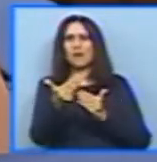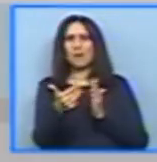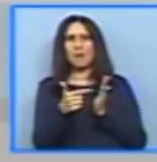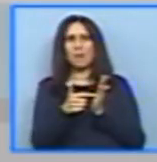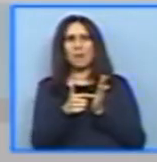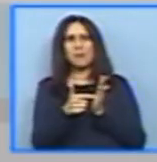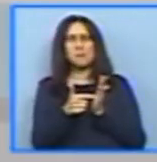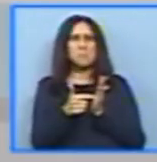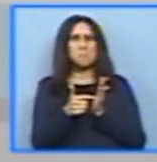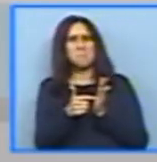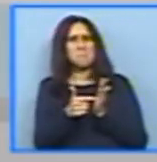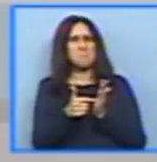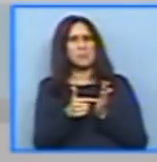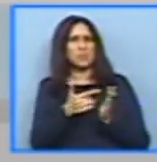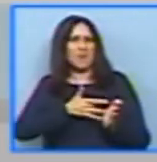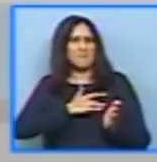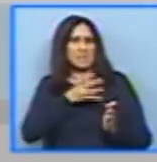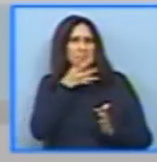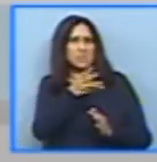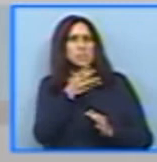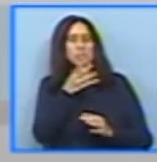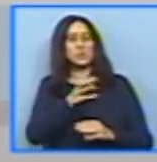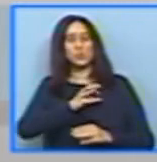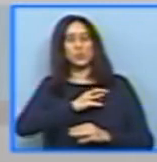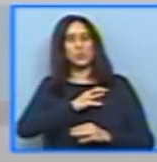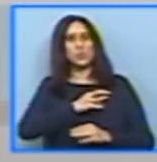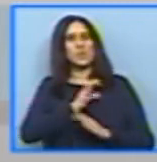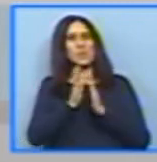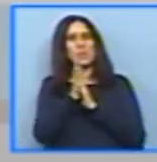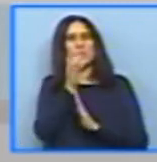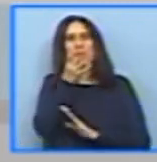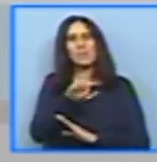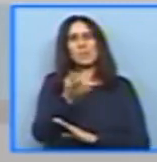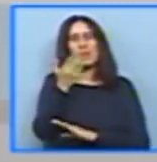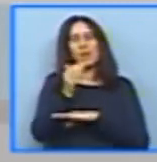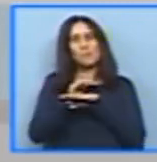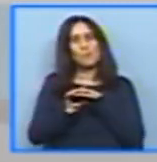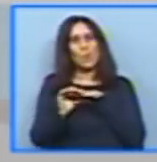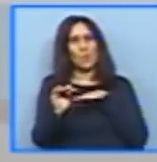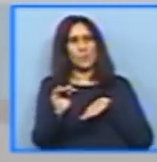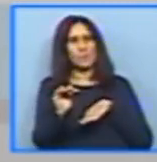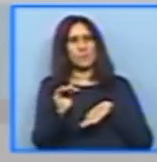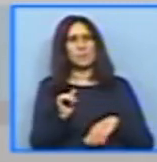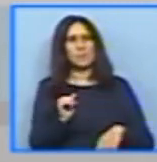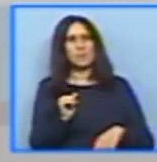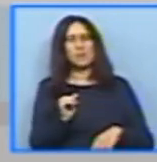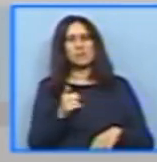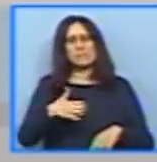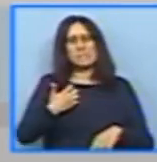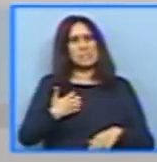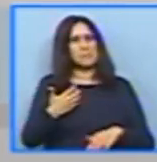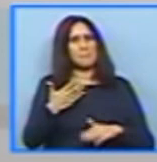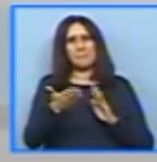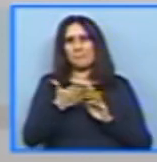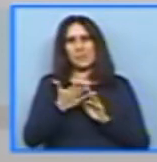embora não, já lhe chama amor, diz: o Senhor é um Deus clemente e compassivo, sem pressa para se indignar,